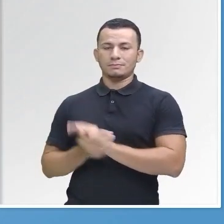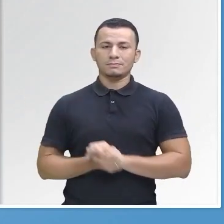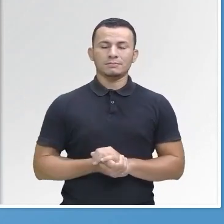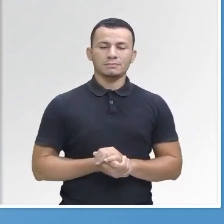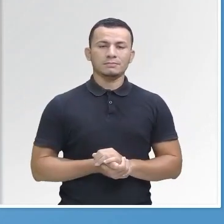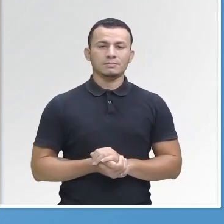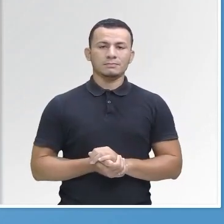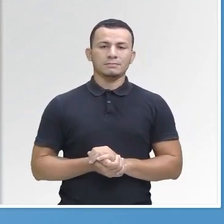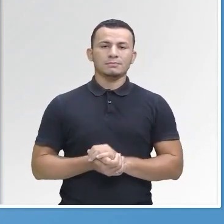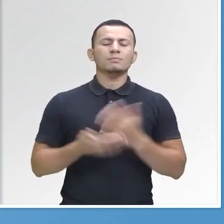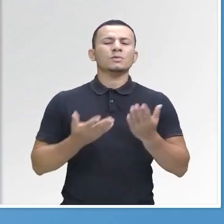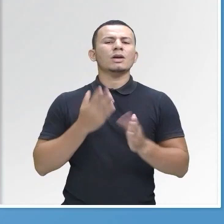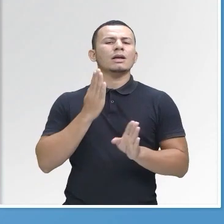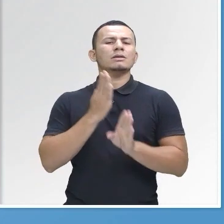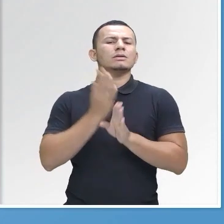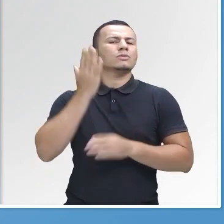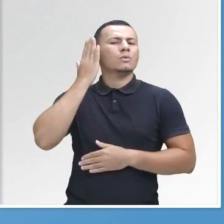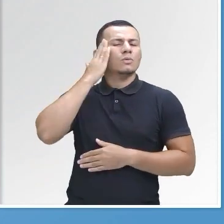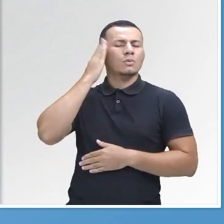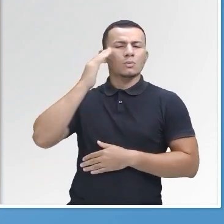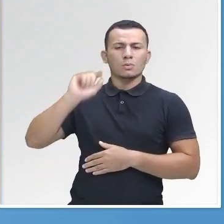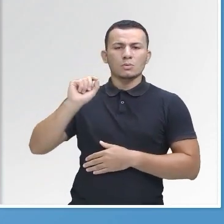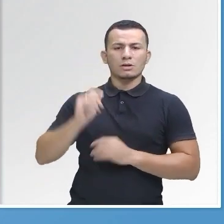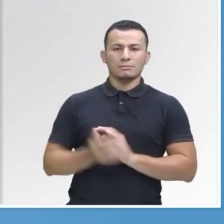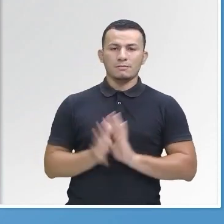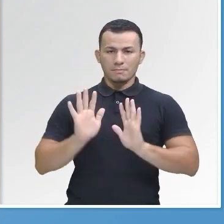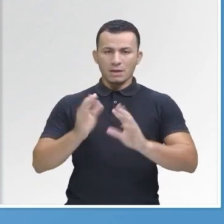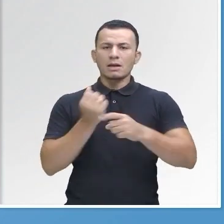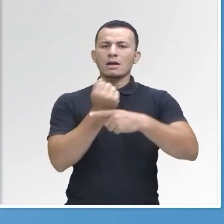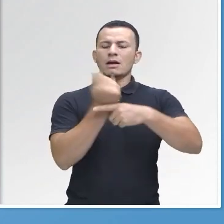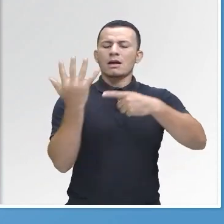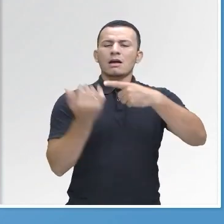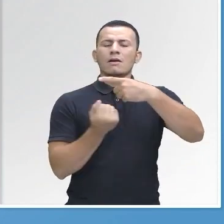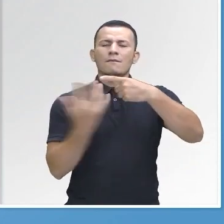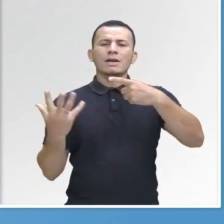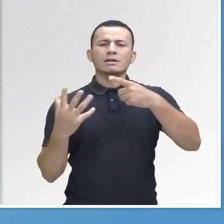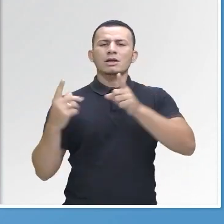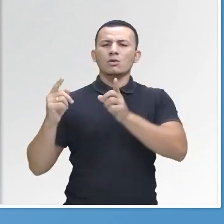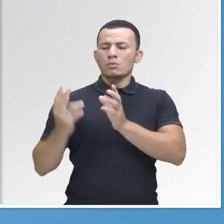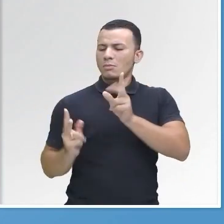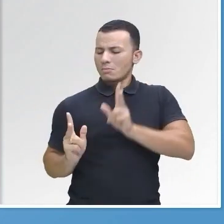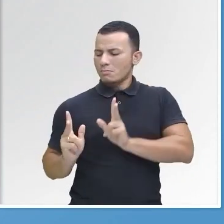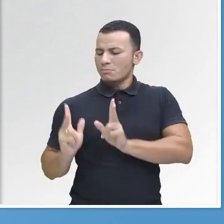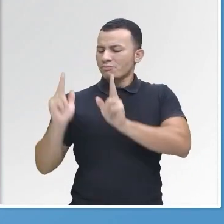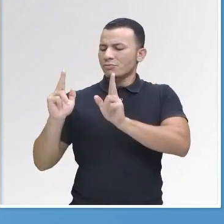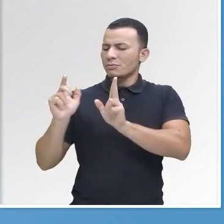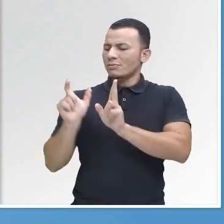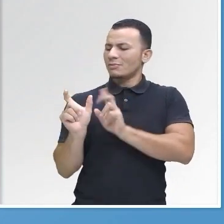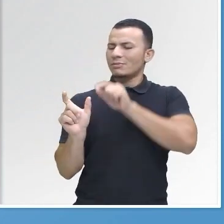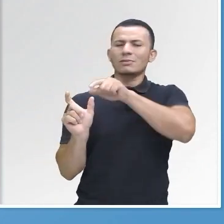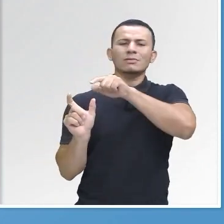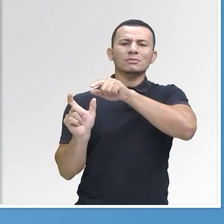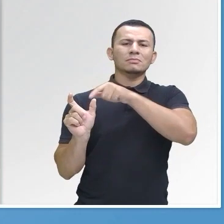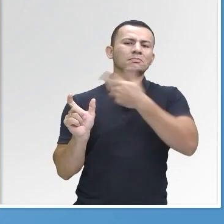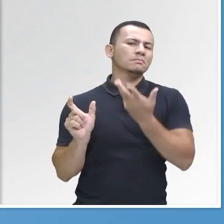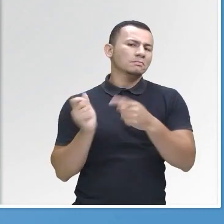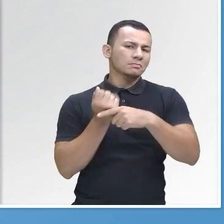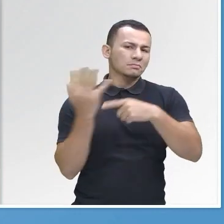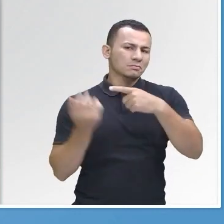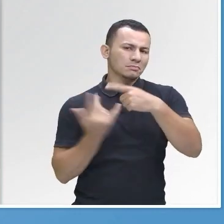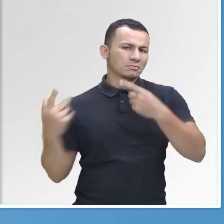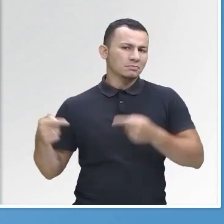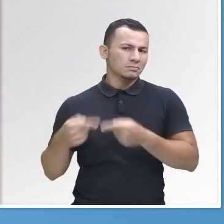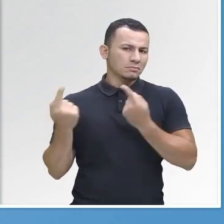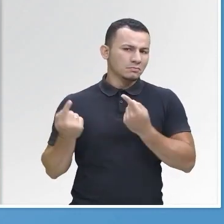E o que nós queremos saber na aula em casa? Que fração corresponde ao pedaço que foi cortado em